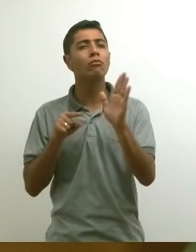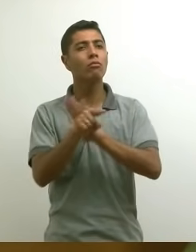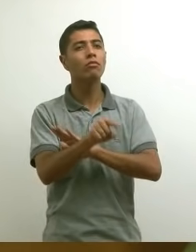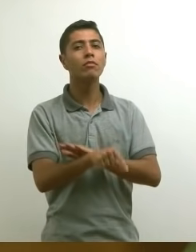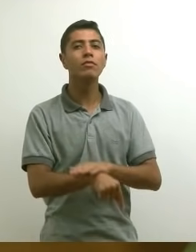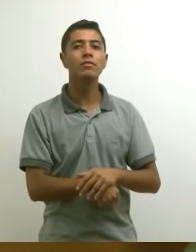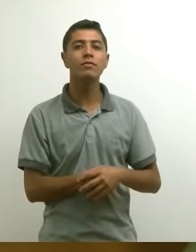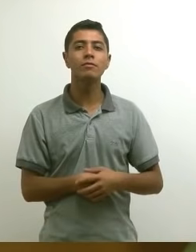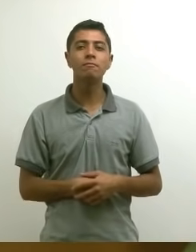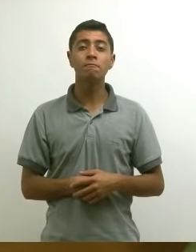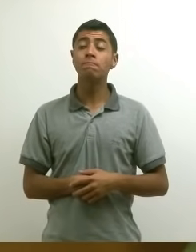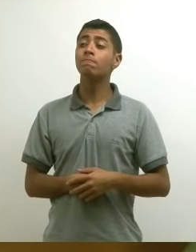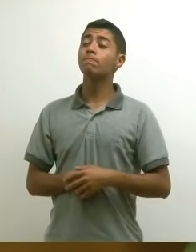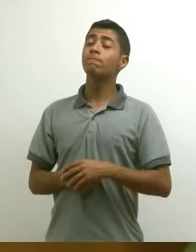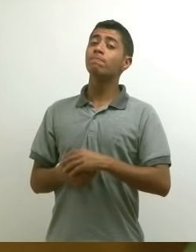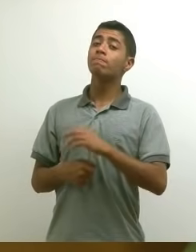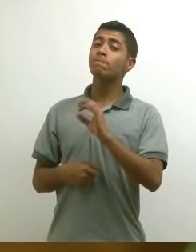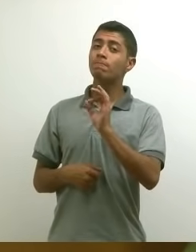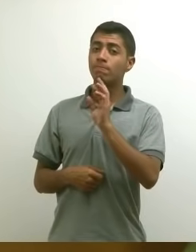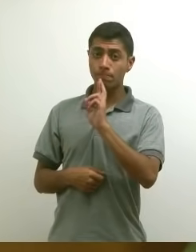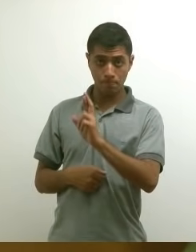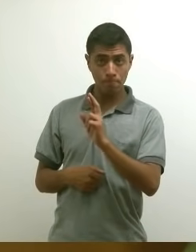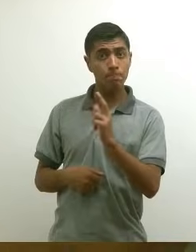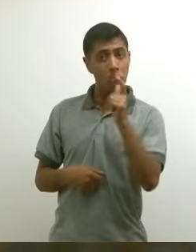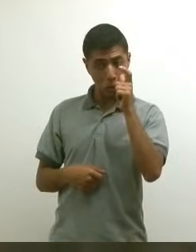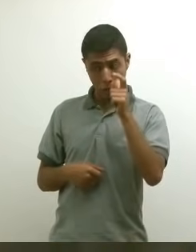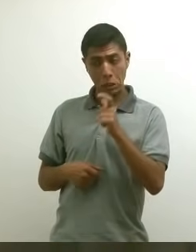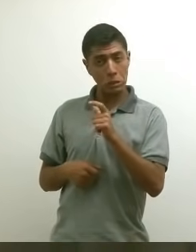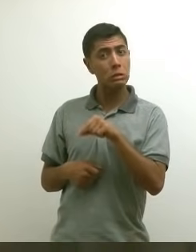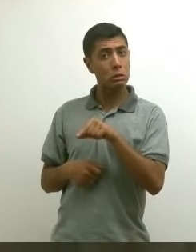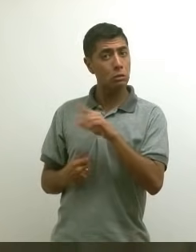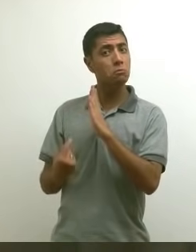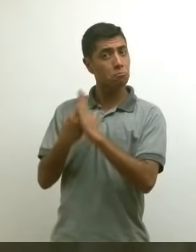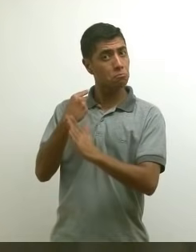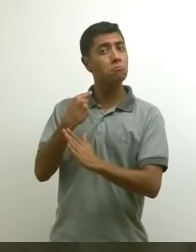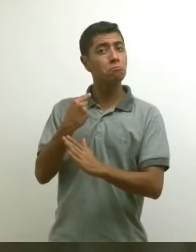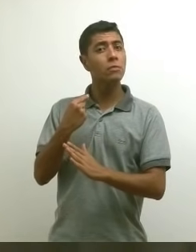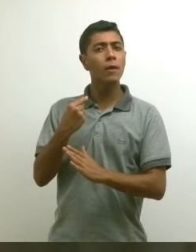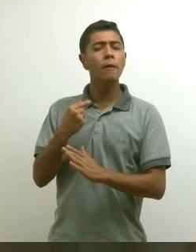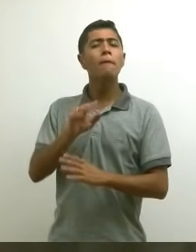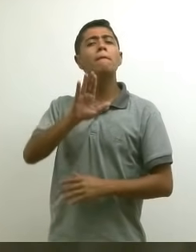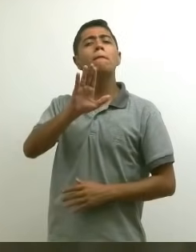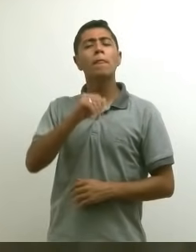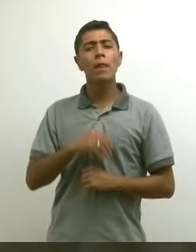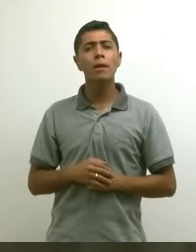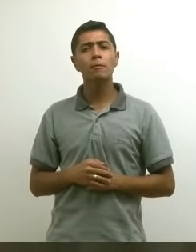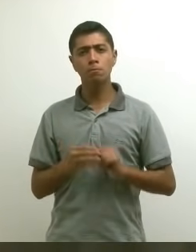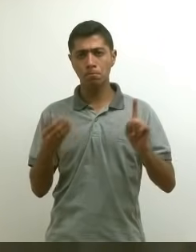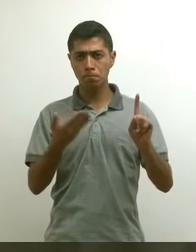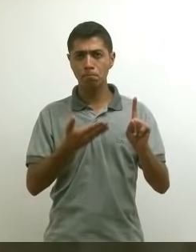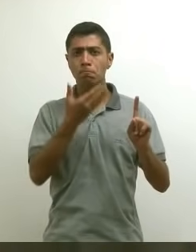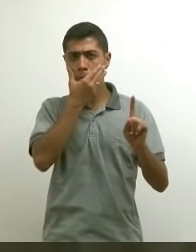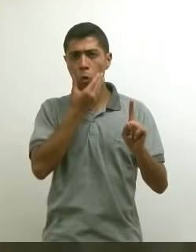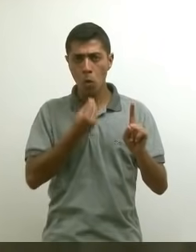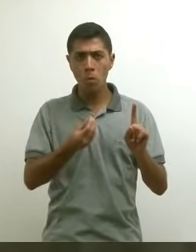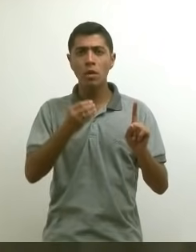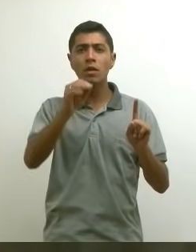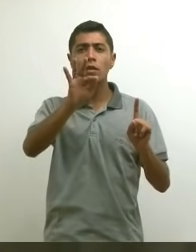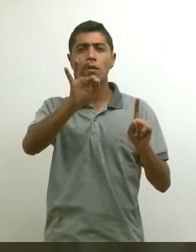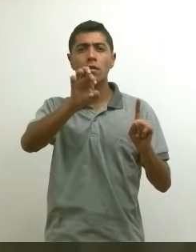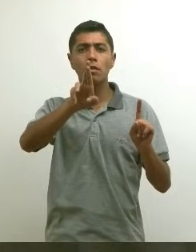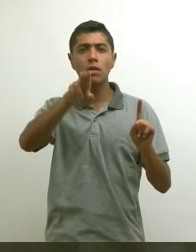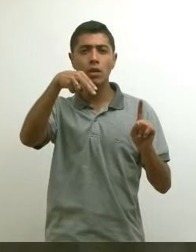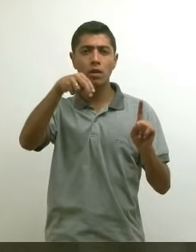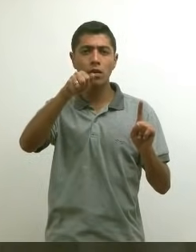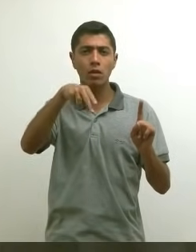essa pergunta essa colocação segundo fernando pessoa existem duas